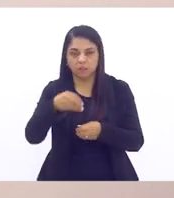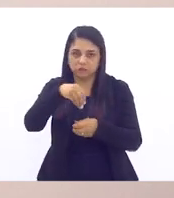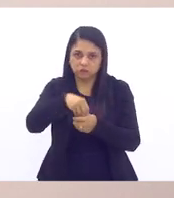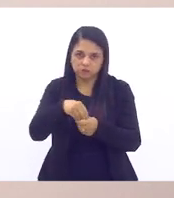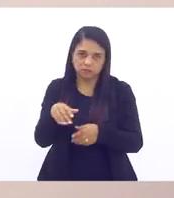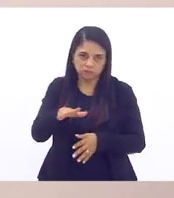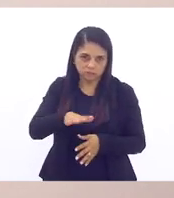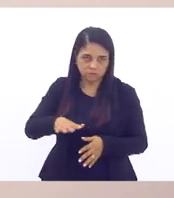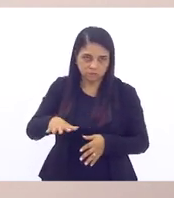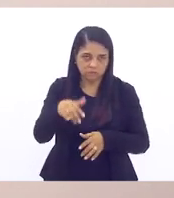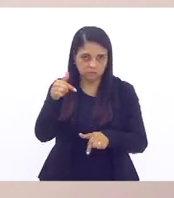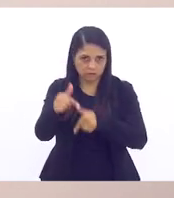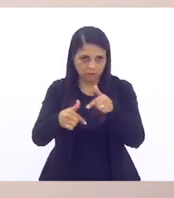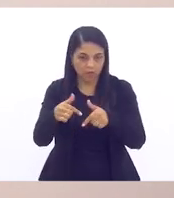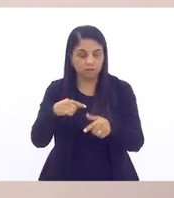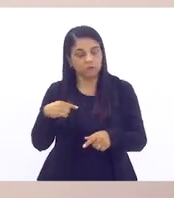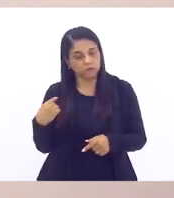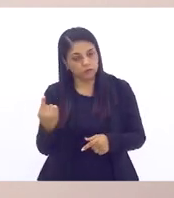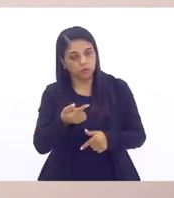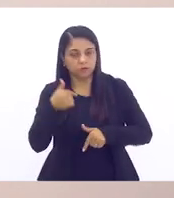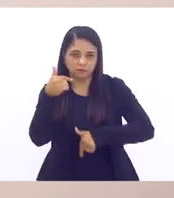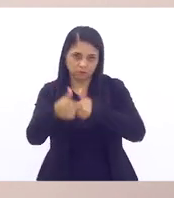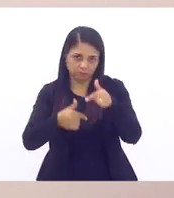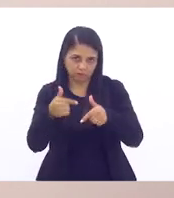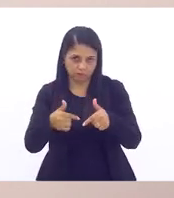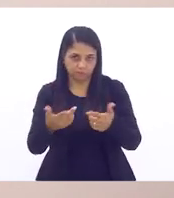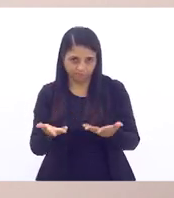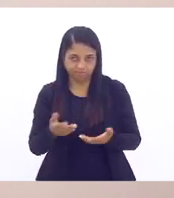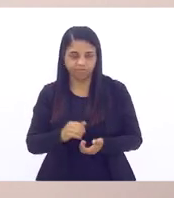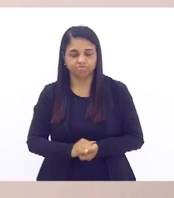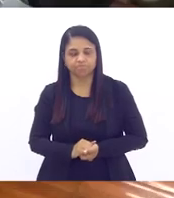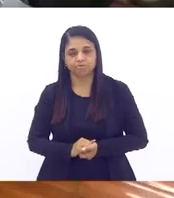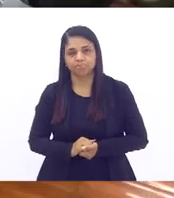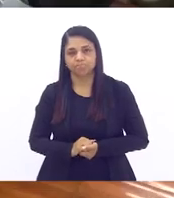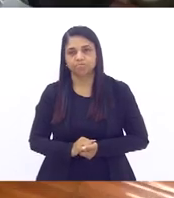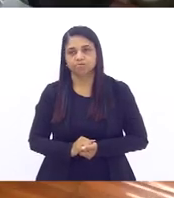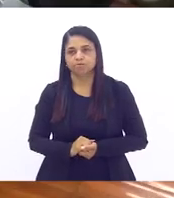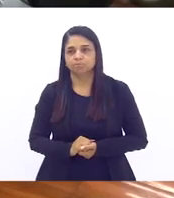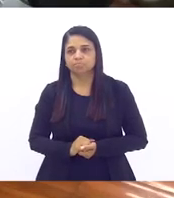essa é a nossa função Claro